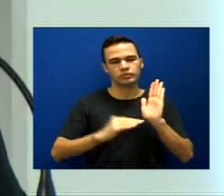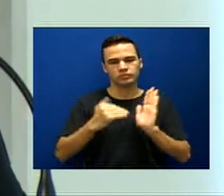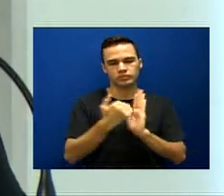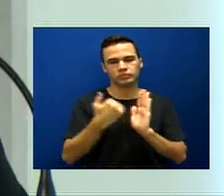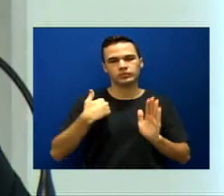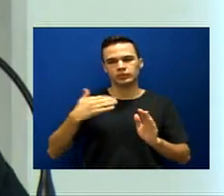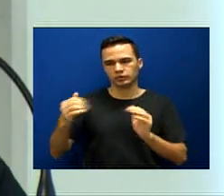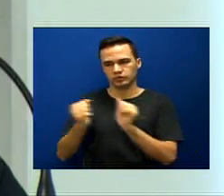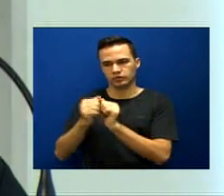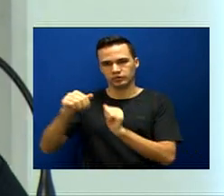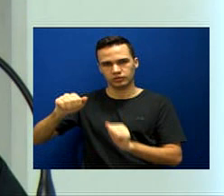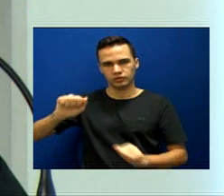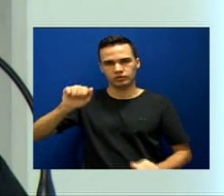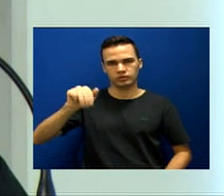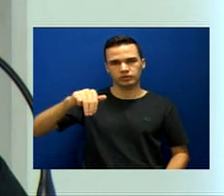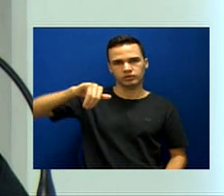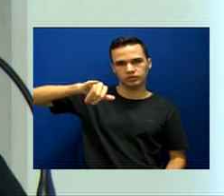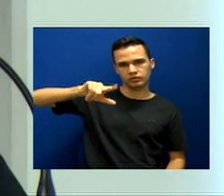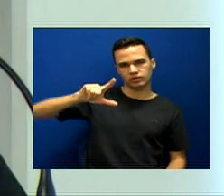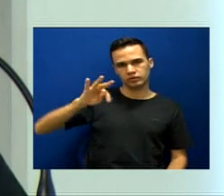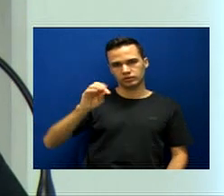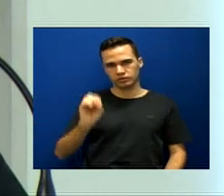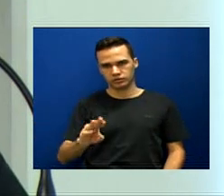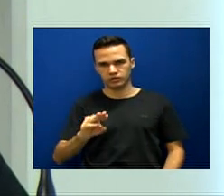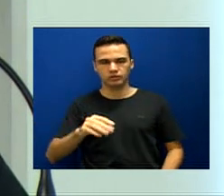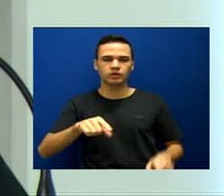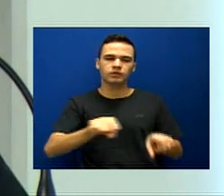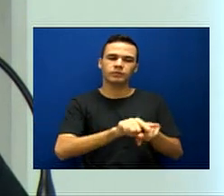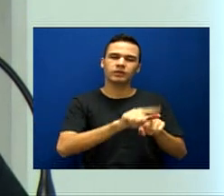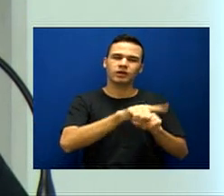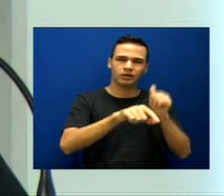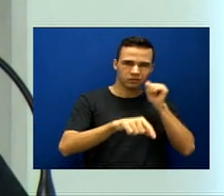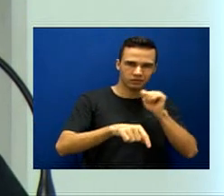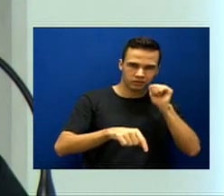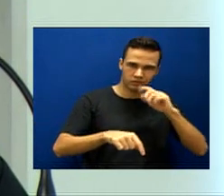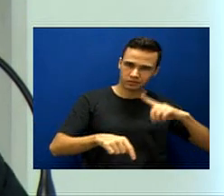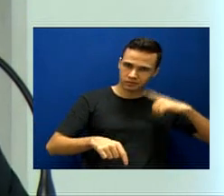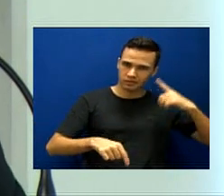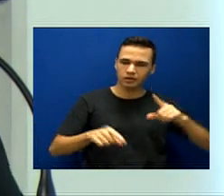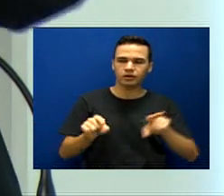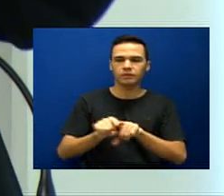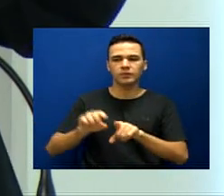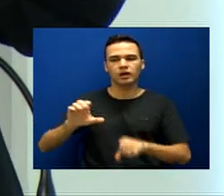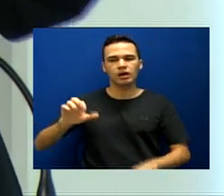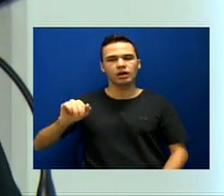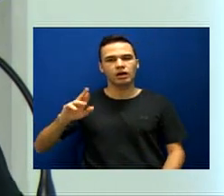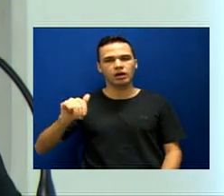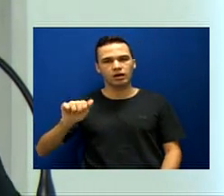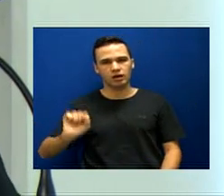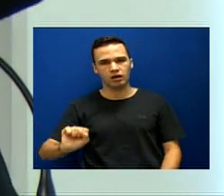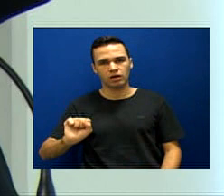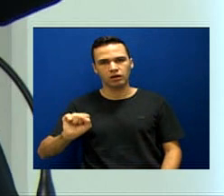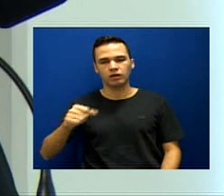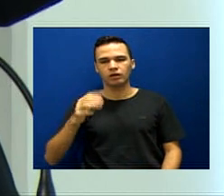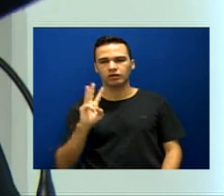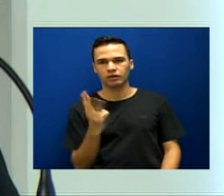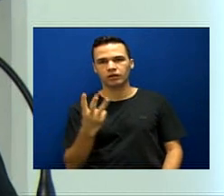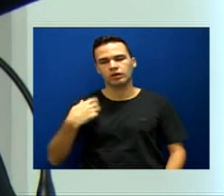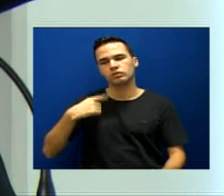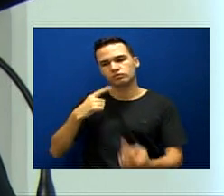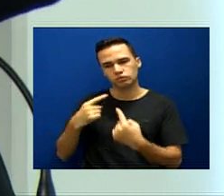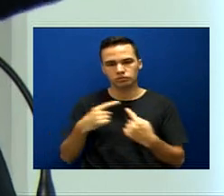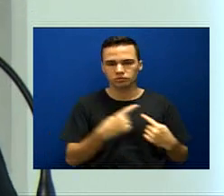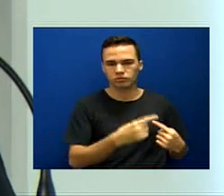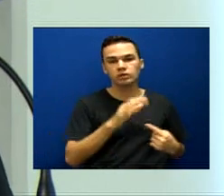o Hamilton, oficiei a Maria Lúcia, oficiei ao Carlos César, e fiz algumas intervenções, mas